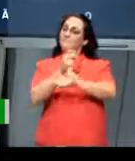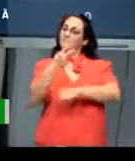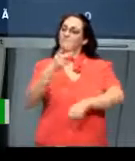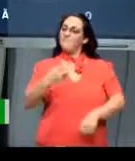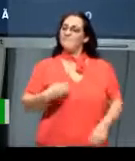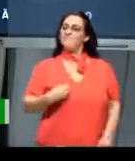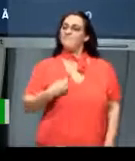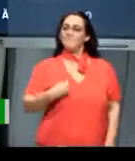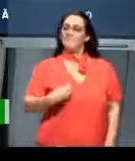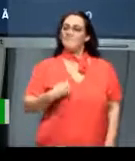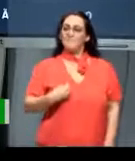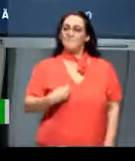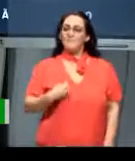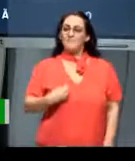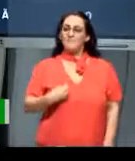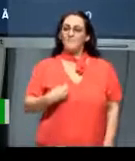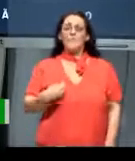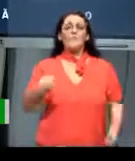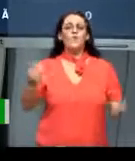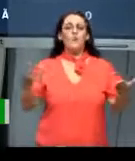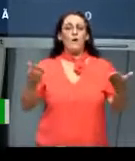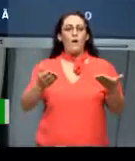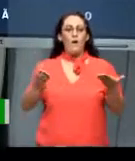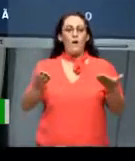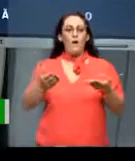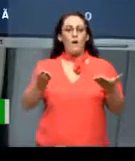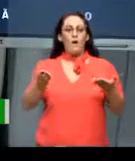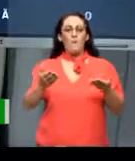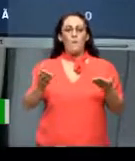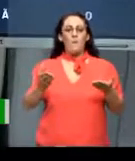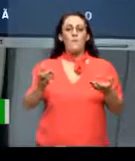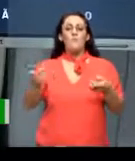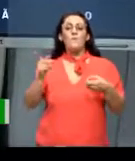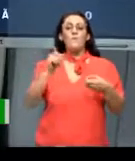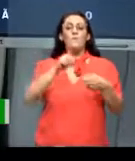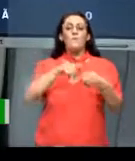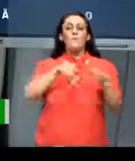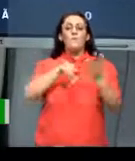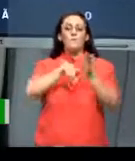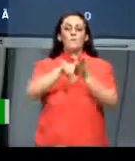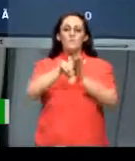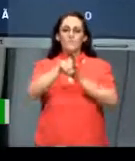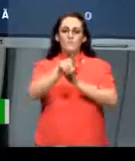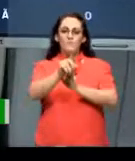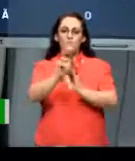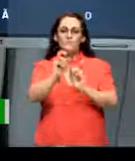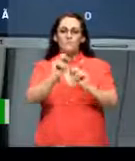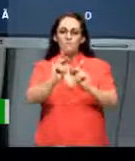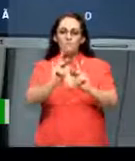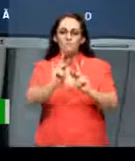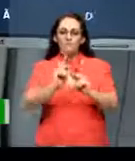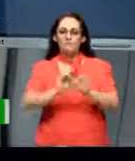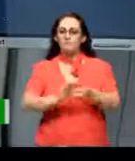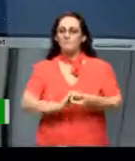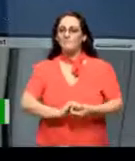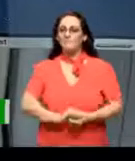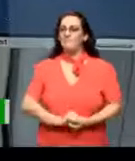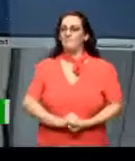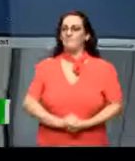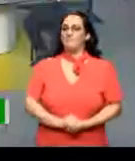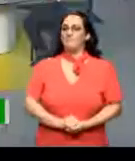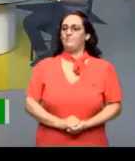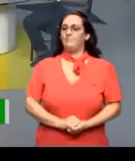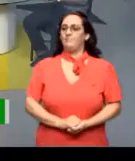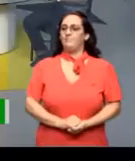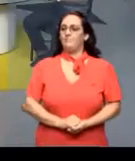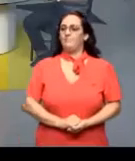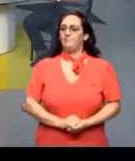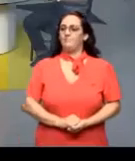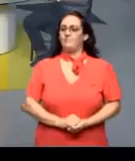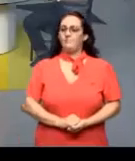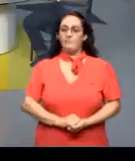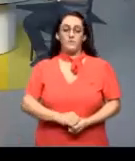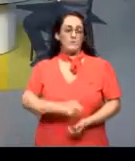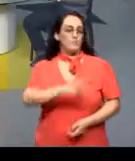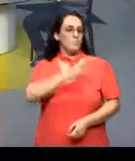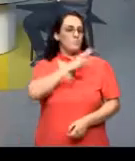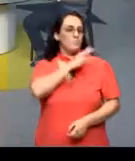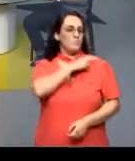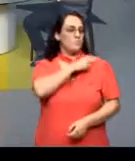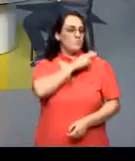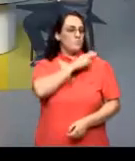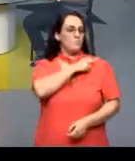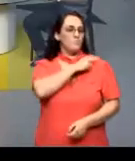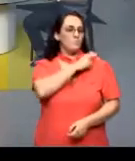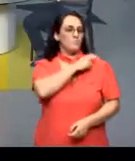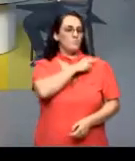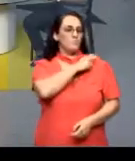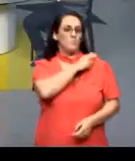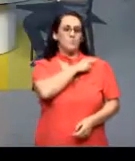participação. Agora nós vamos então voltar para as perguntas, ok? Vamos lá. Segundo ano,